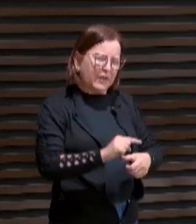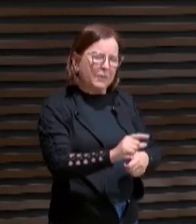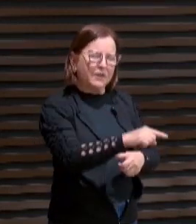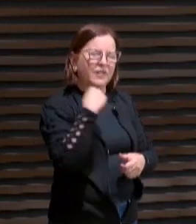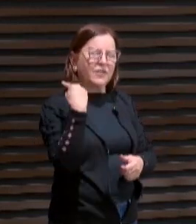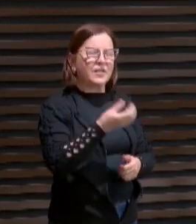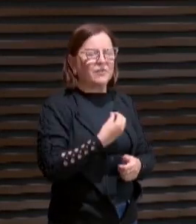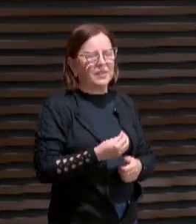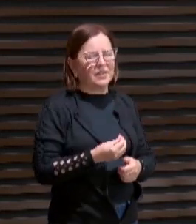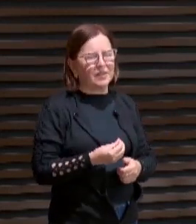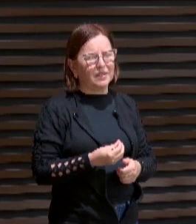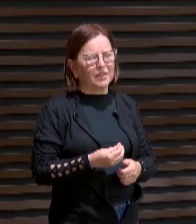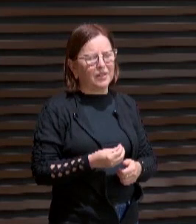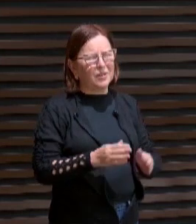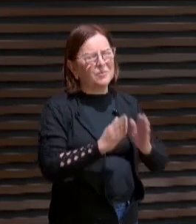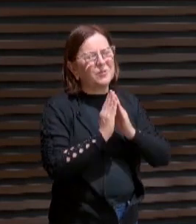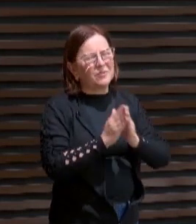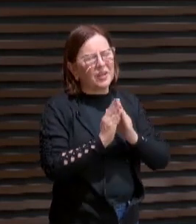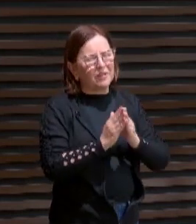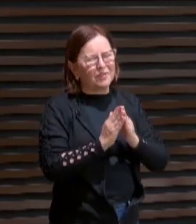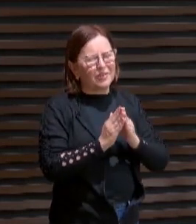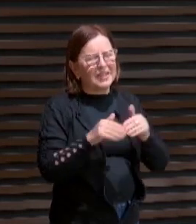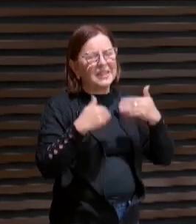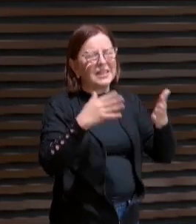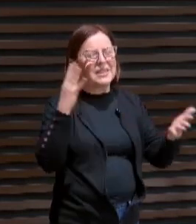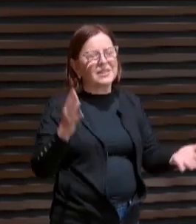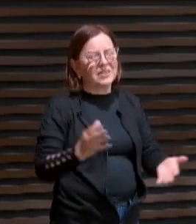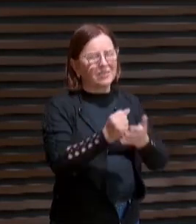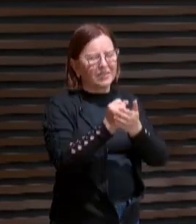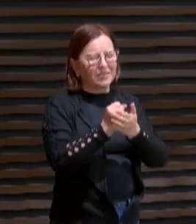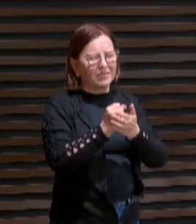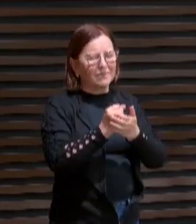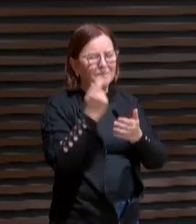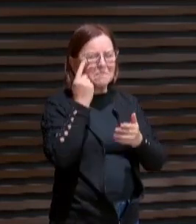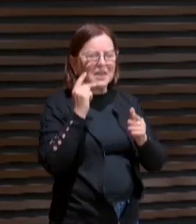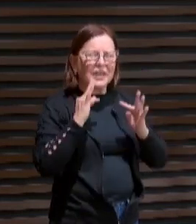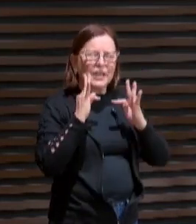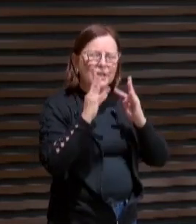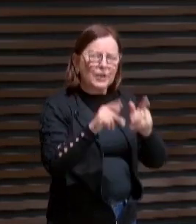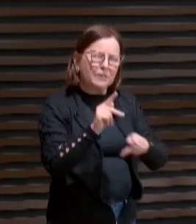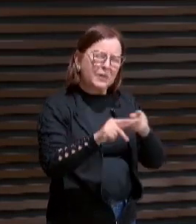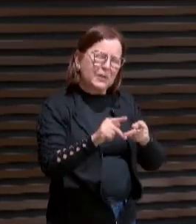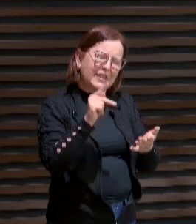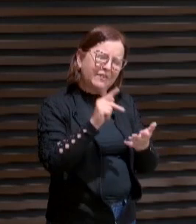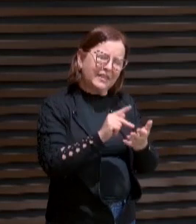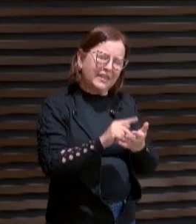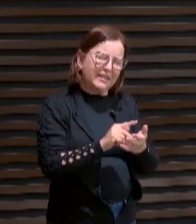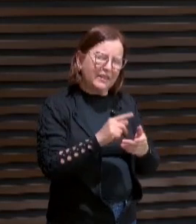Trazes, Paizinho querido, salvação a todos os que são da verdade,